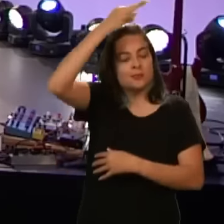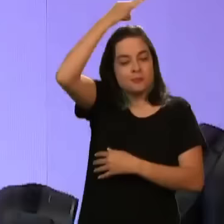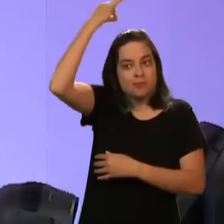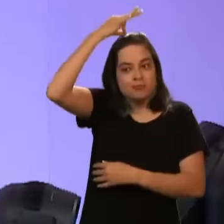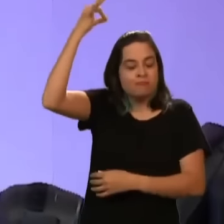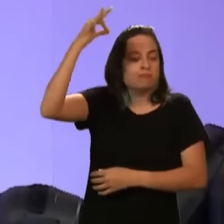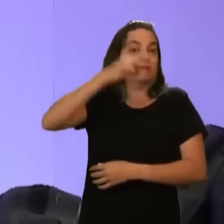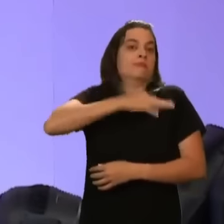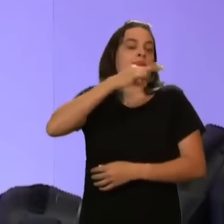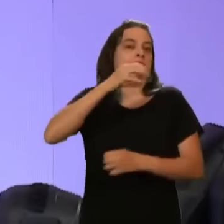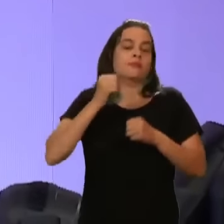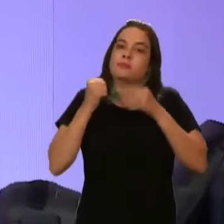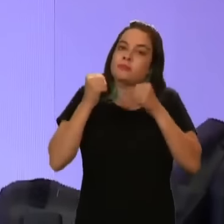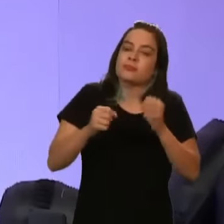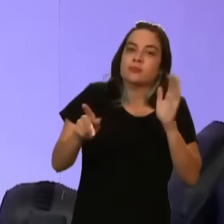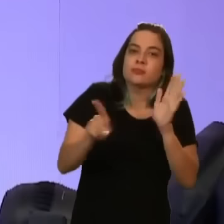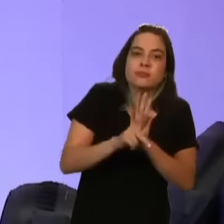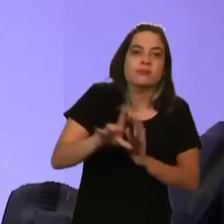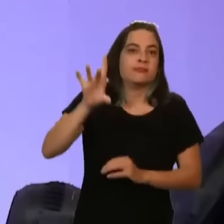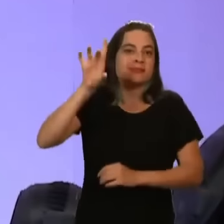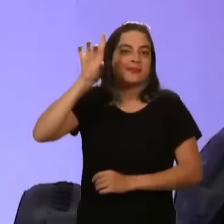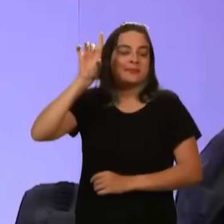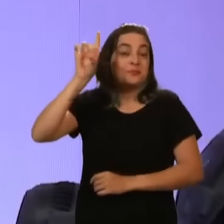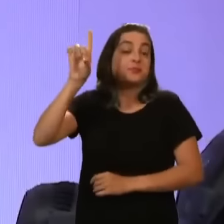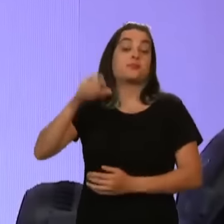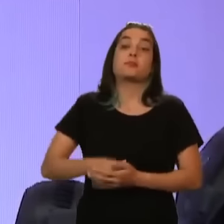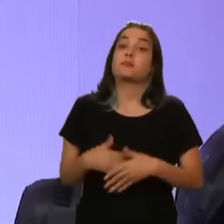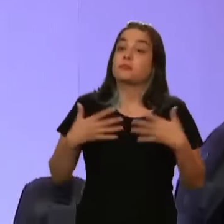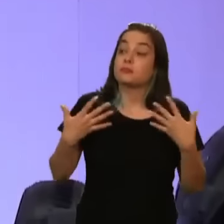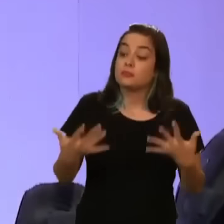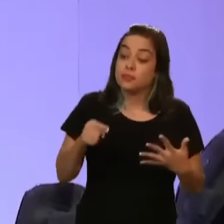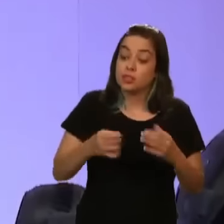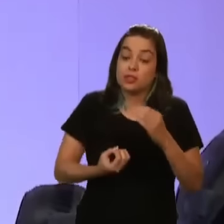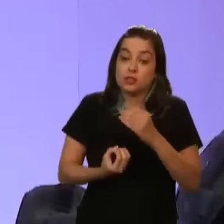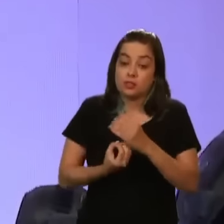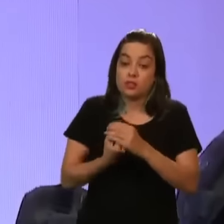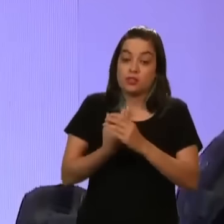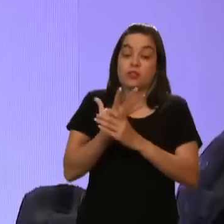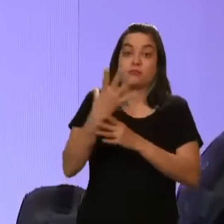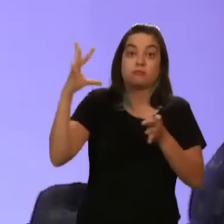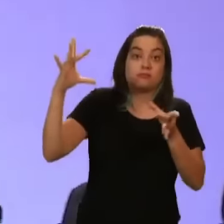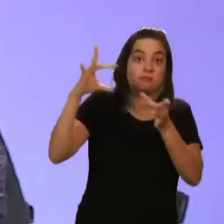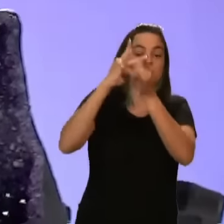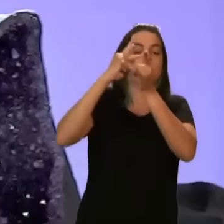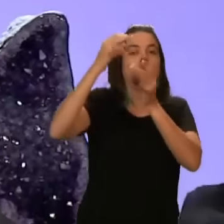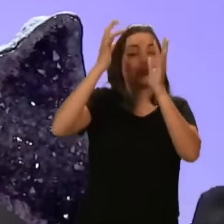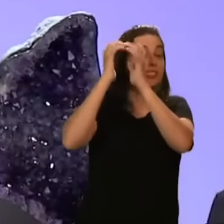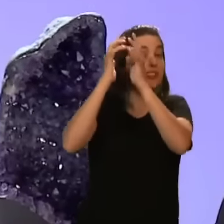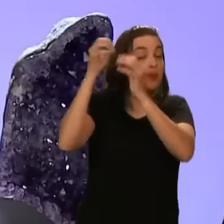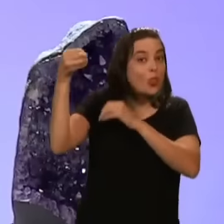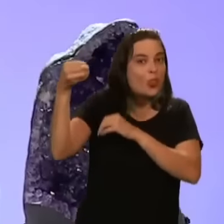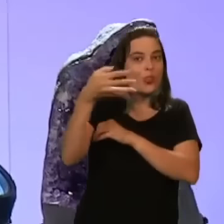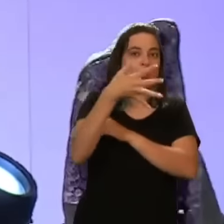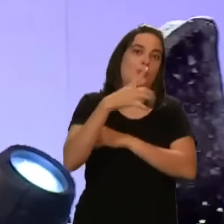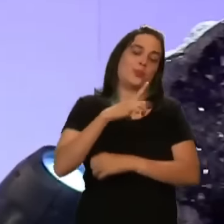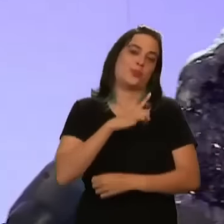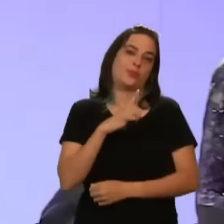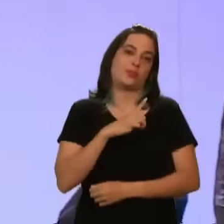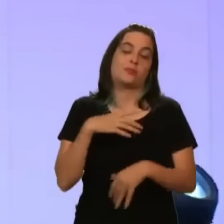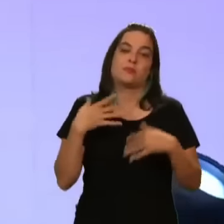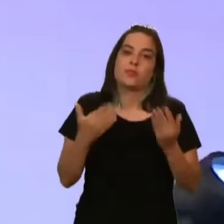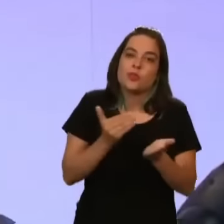Uau! Poder de Deus, aquela eletricidade. Aquilo formou uma nova conexão neural no seu cérebro. E começou